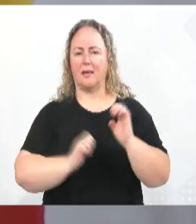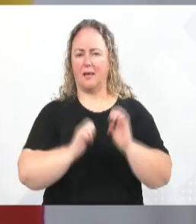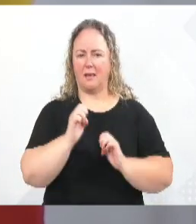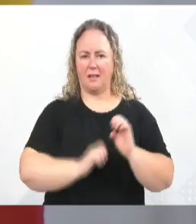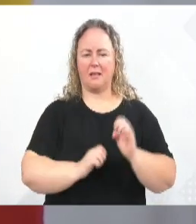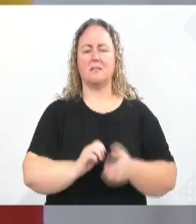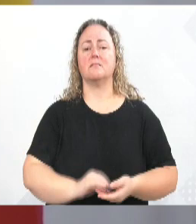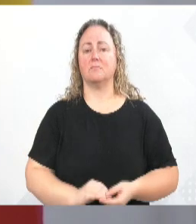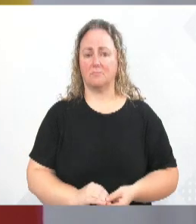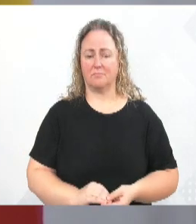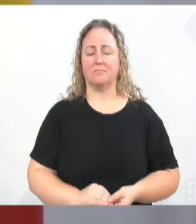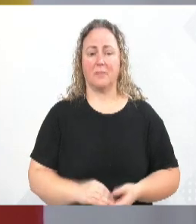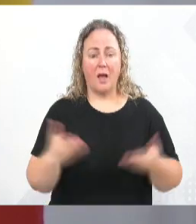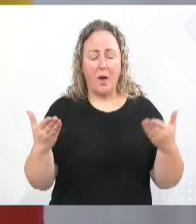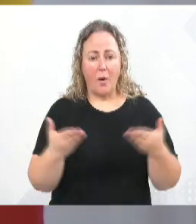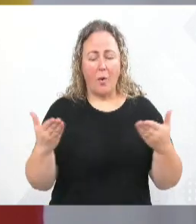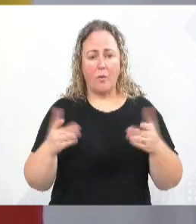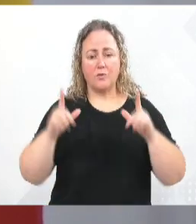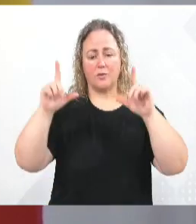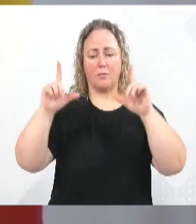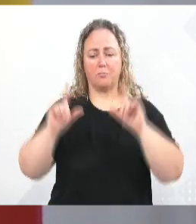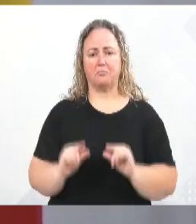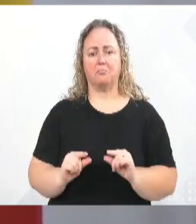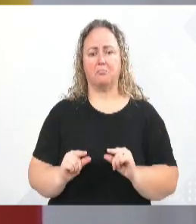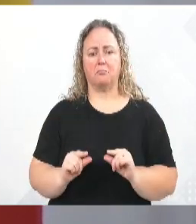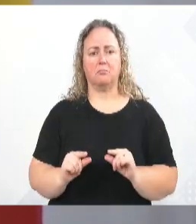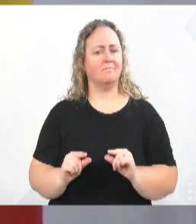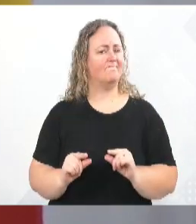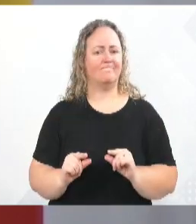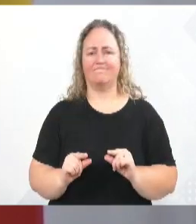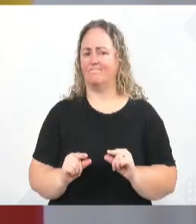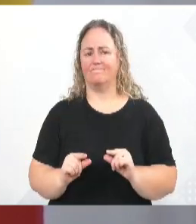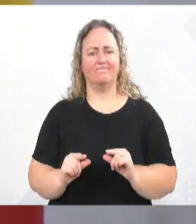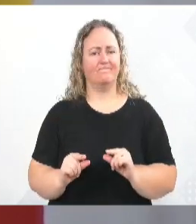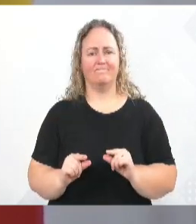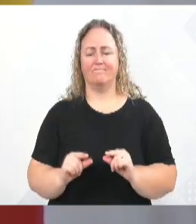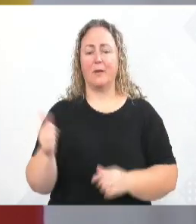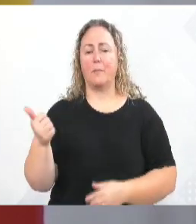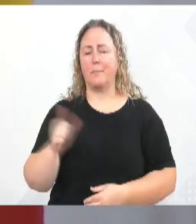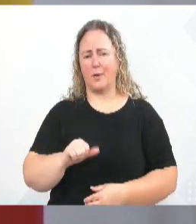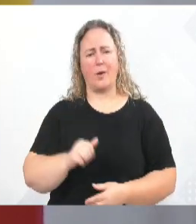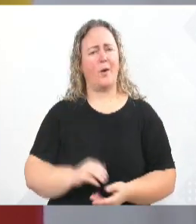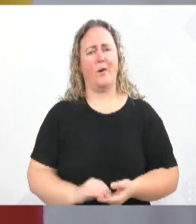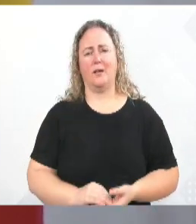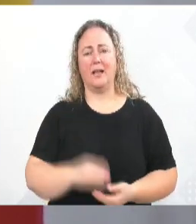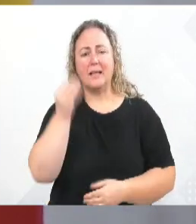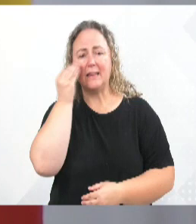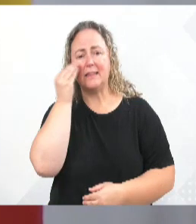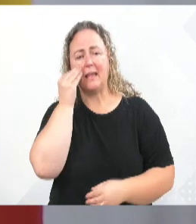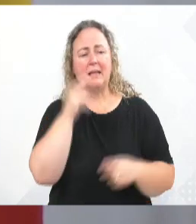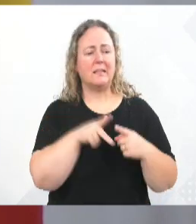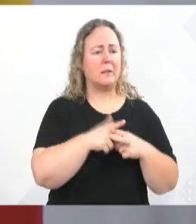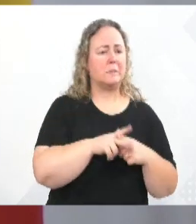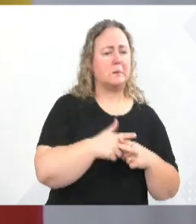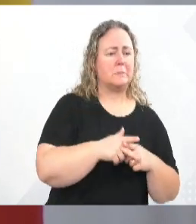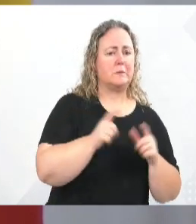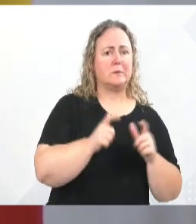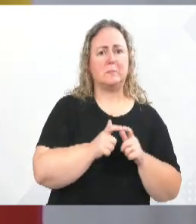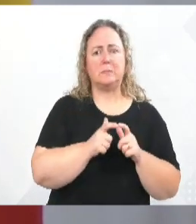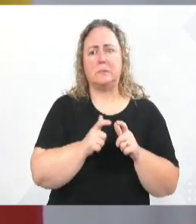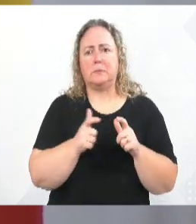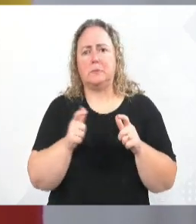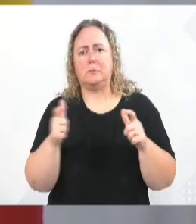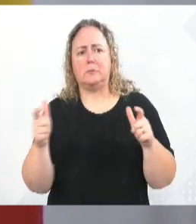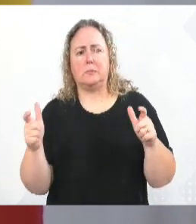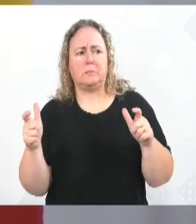cidade caiu e eu vejo com maus olhos isso. Na verdade, é como se fosse uma bola de neve. A gente tenta corrigir o problema aumentando ele.